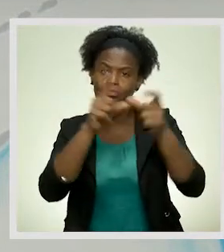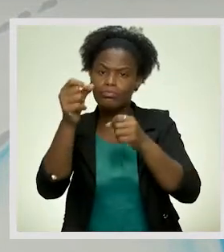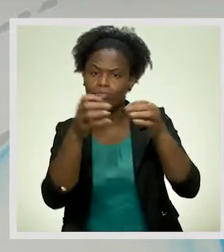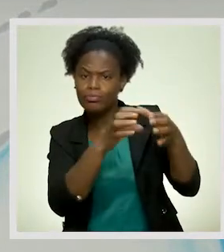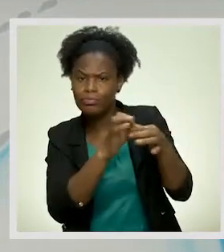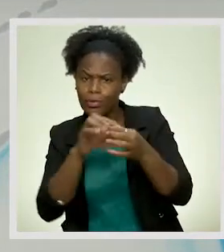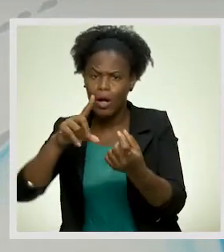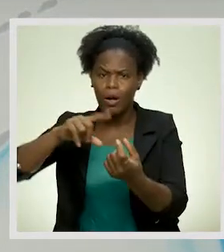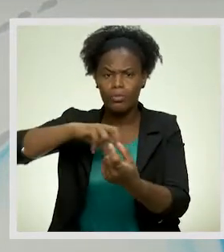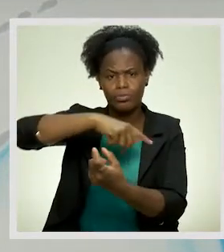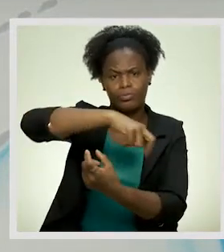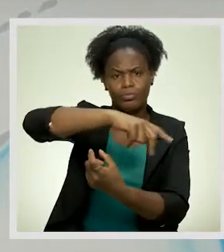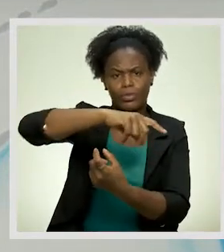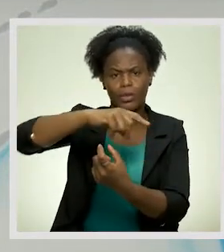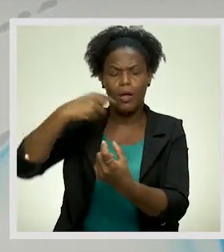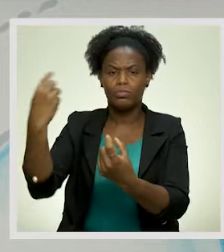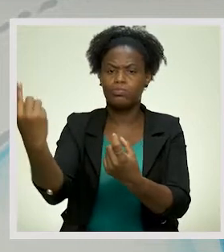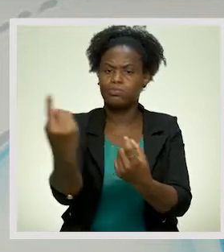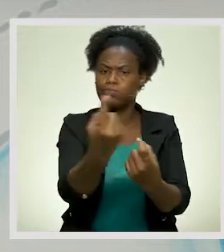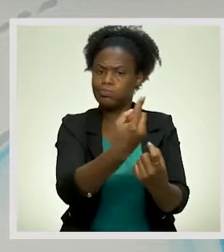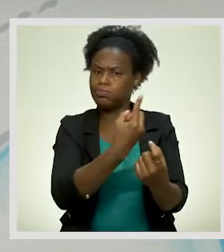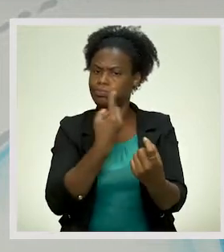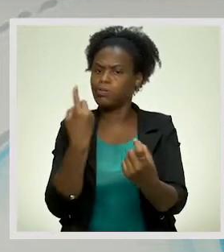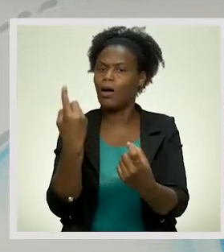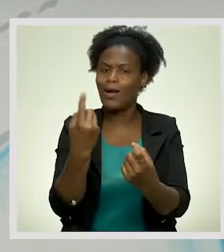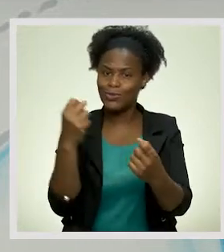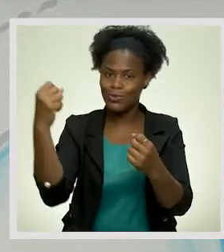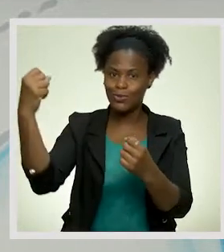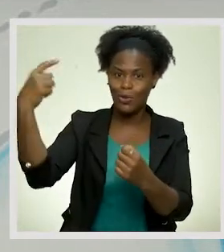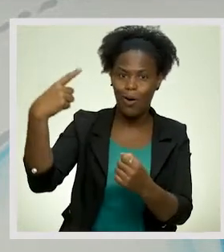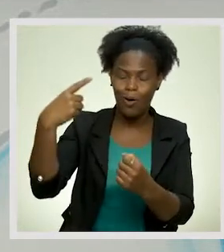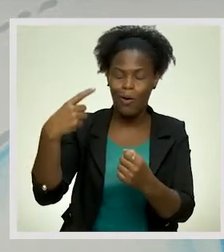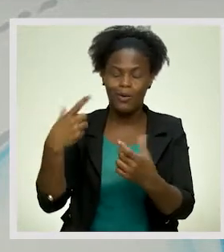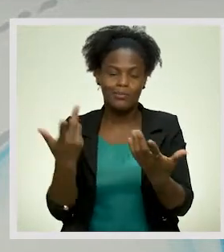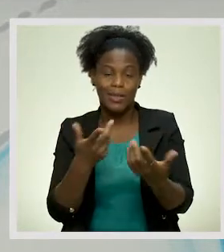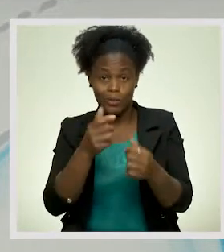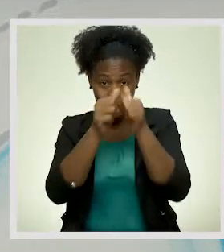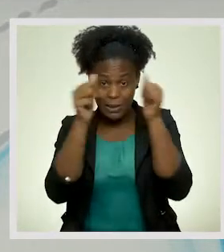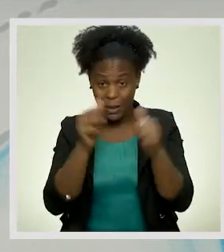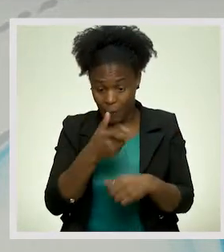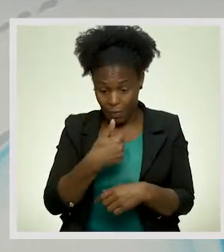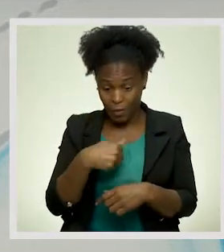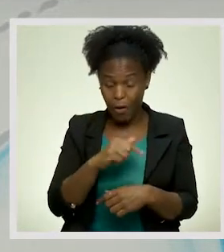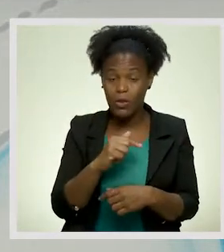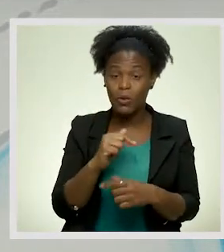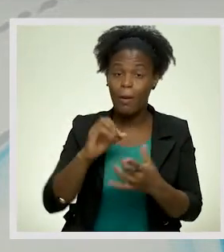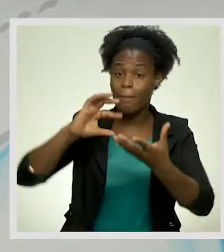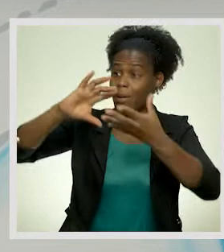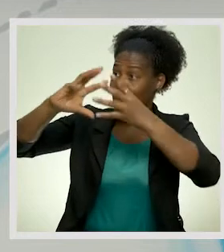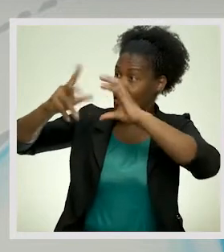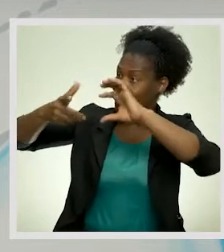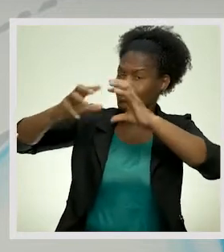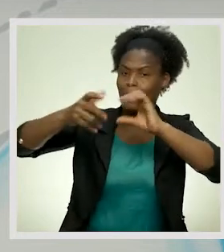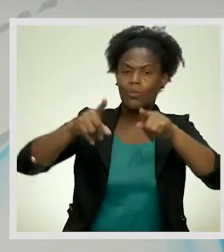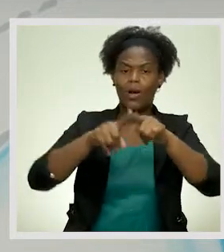à volta do Sol. E o nosso sistema planetário, que é o sistema